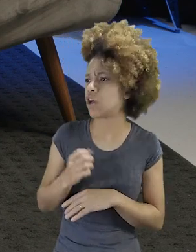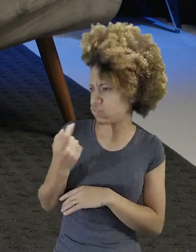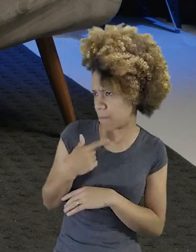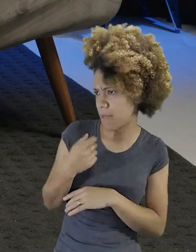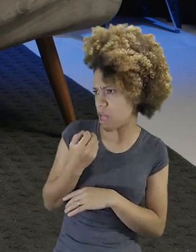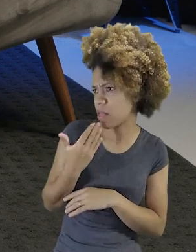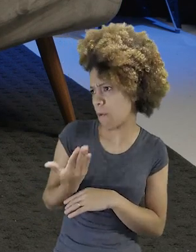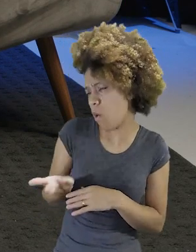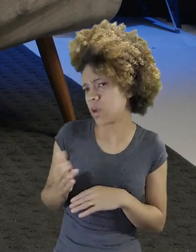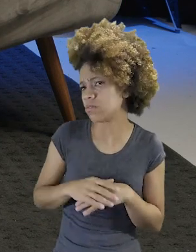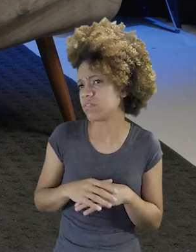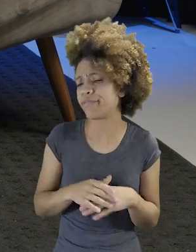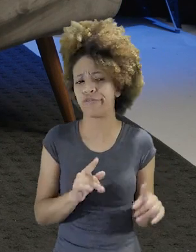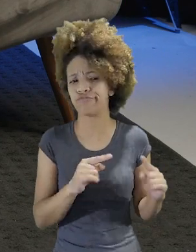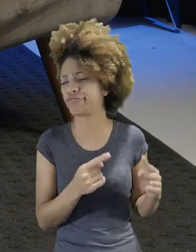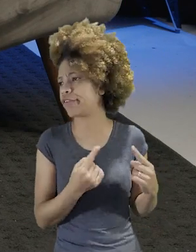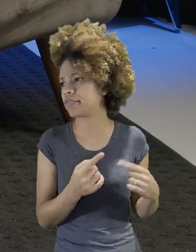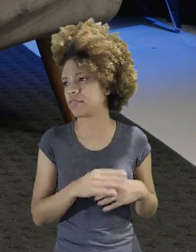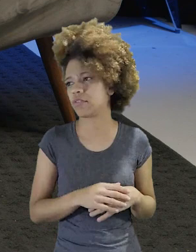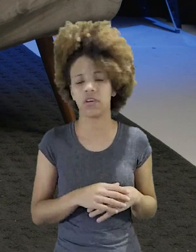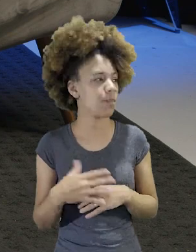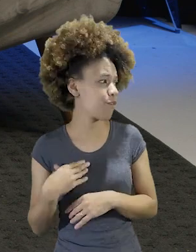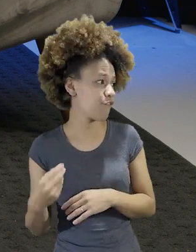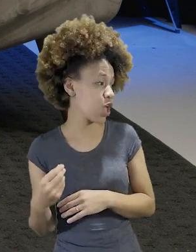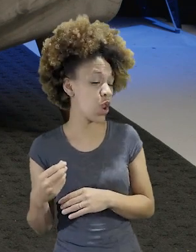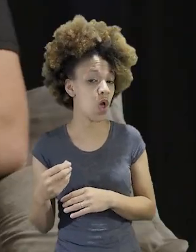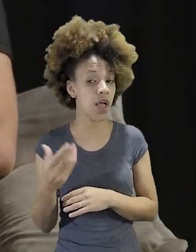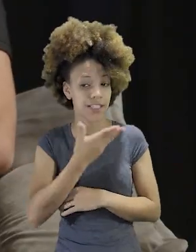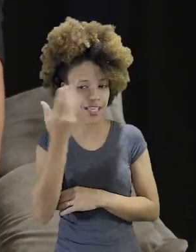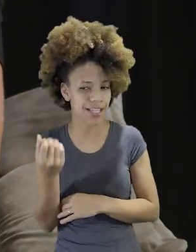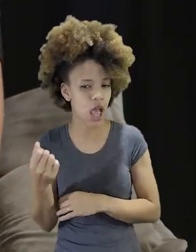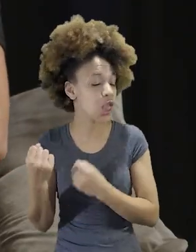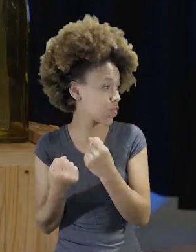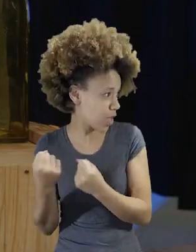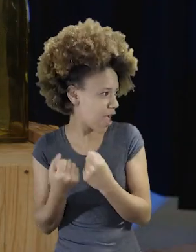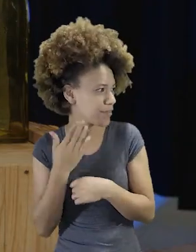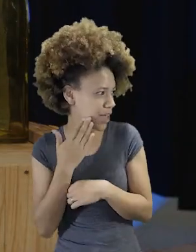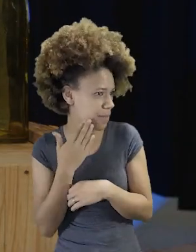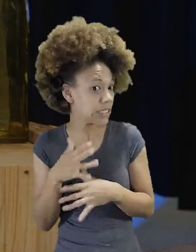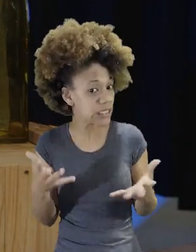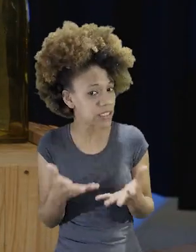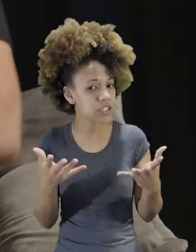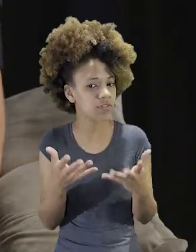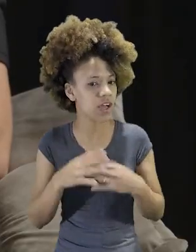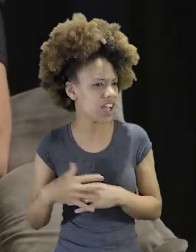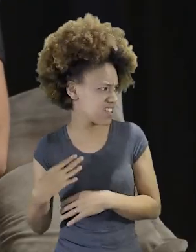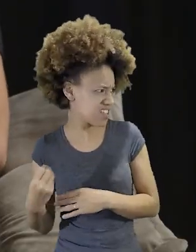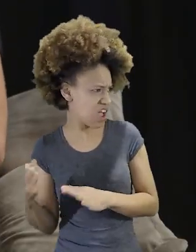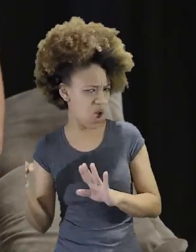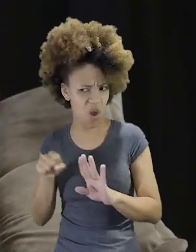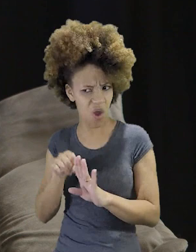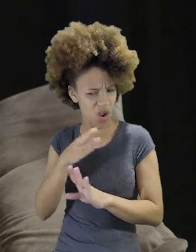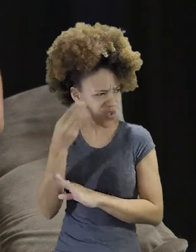é a mesma coisa eu tinha uma piada muito boa alguém foi encher o saco dela meu filho no carro é como assistente